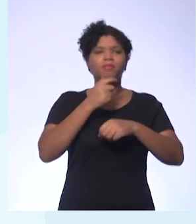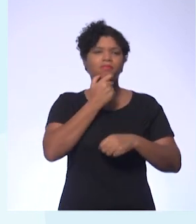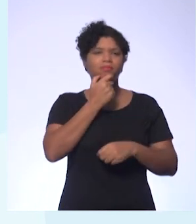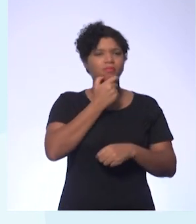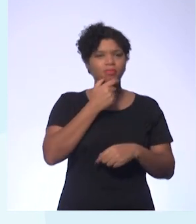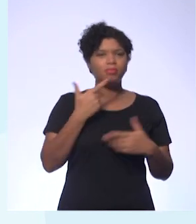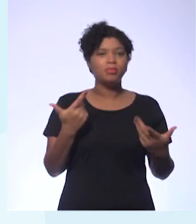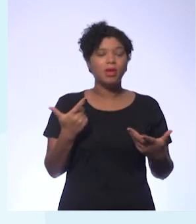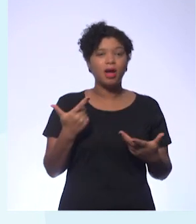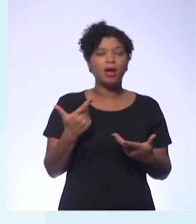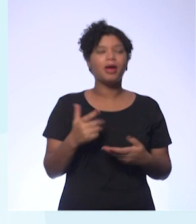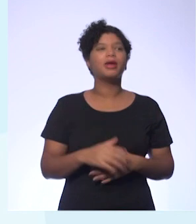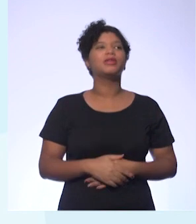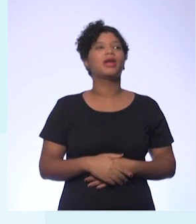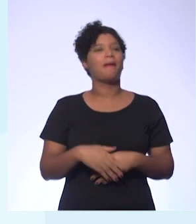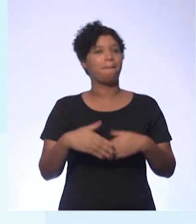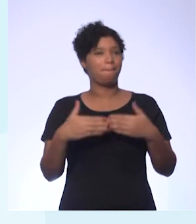Industrial?